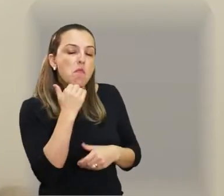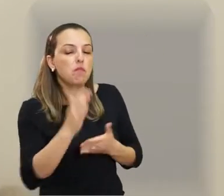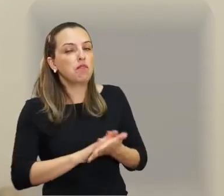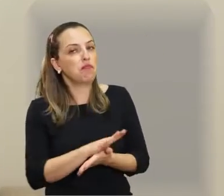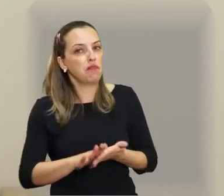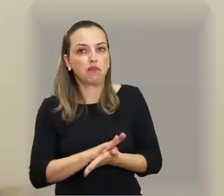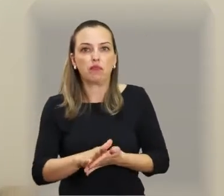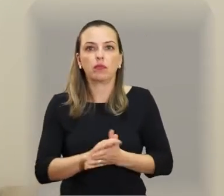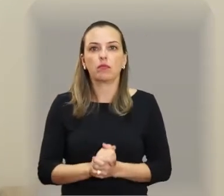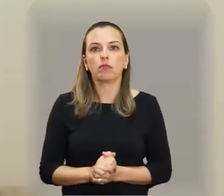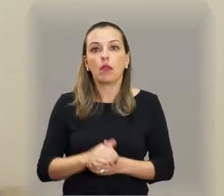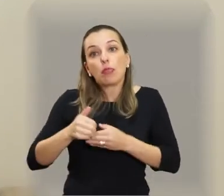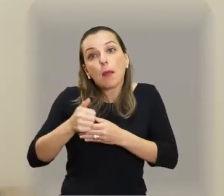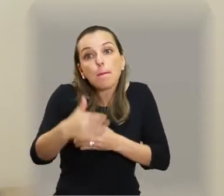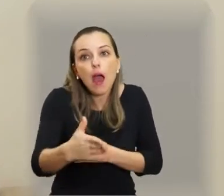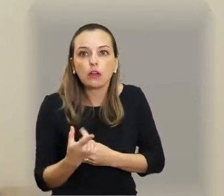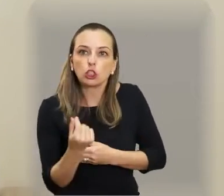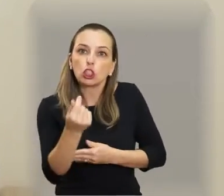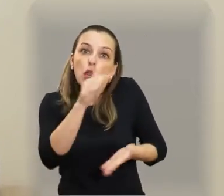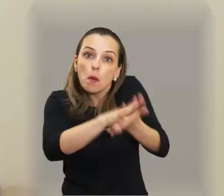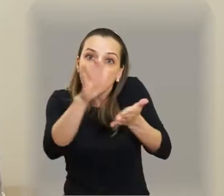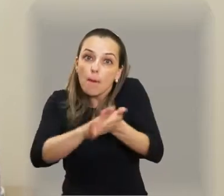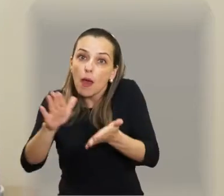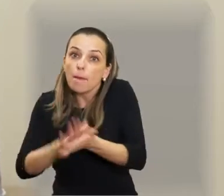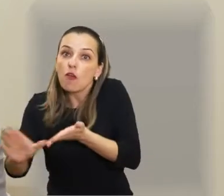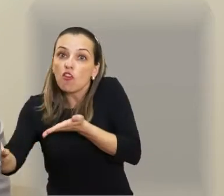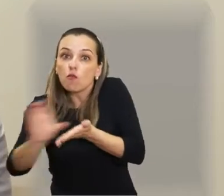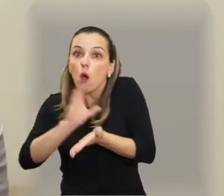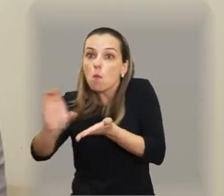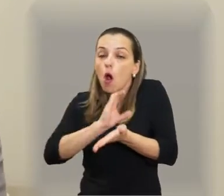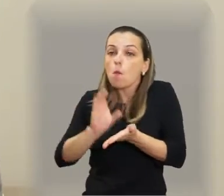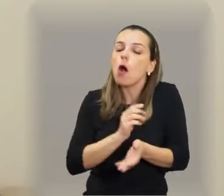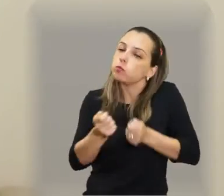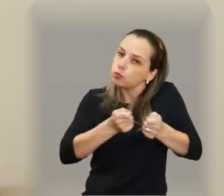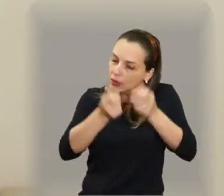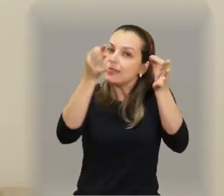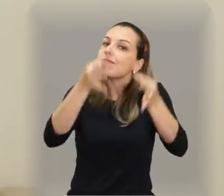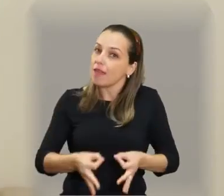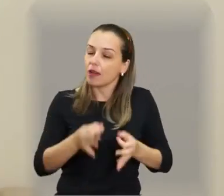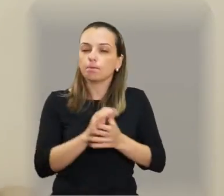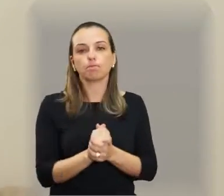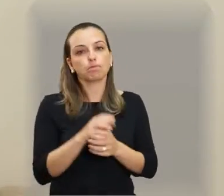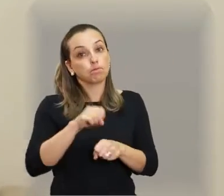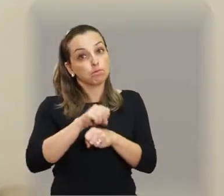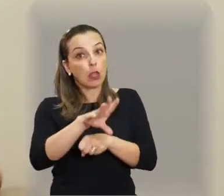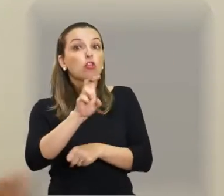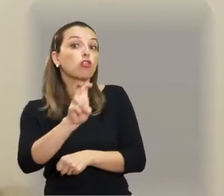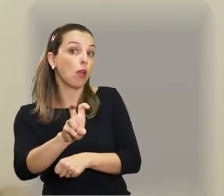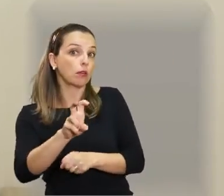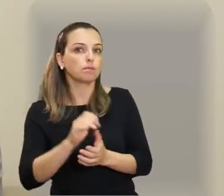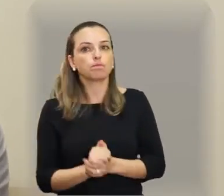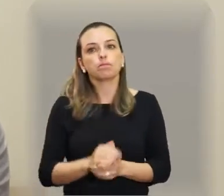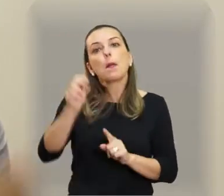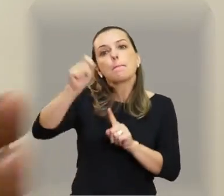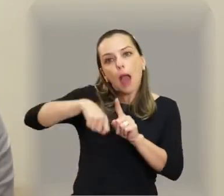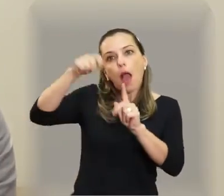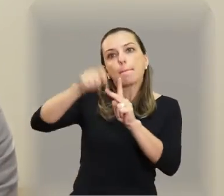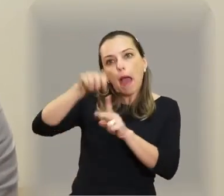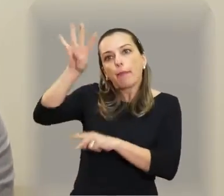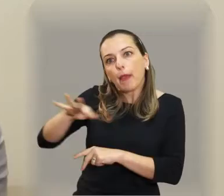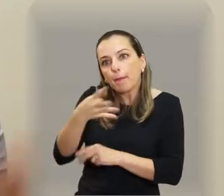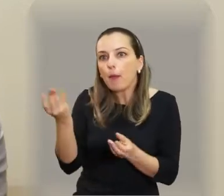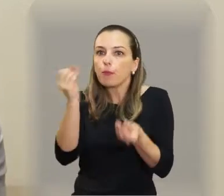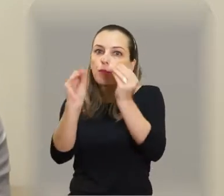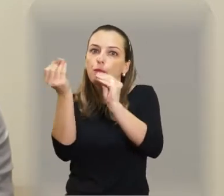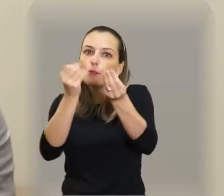cai de árvore numa assim água então você tem que passar isso para ele porque a escola não vai ensinar ninguém vai ensinar se você não ensinar e aí você